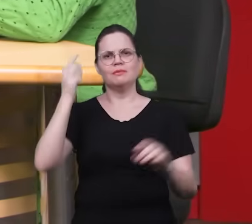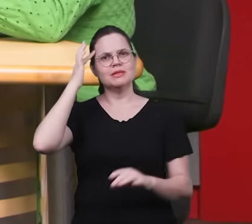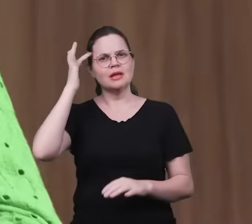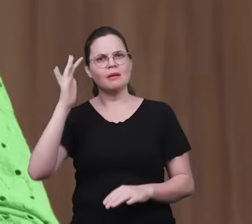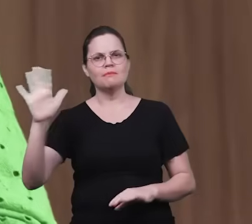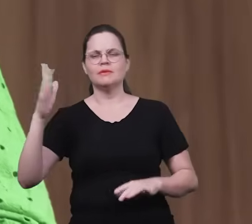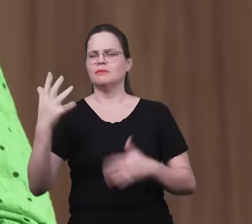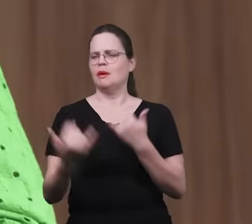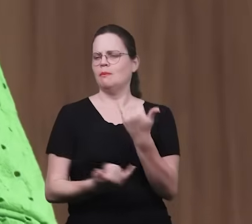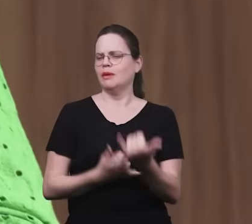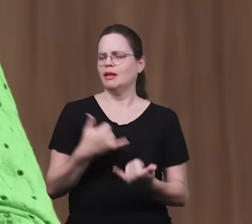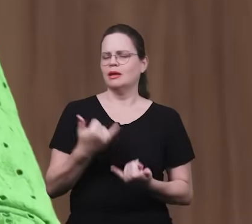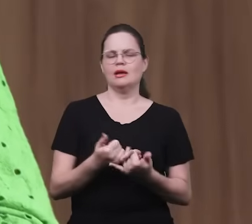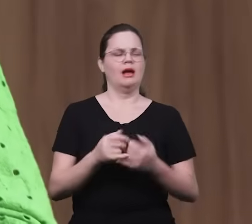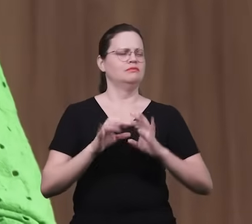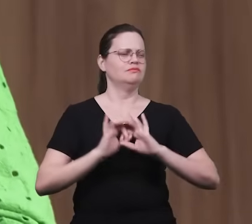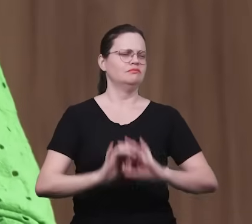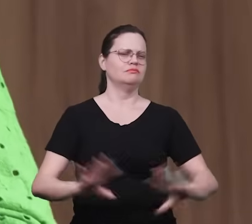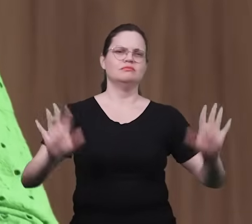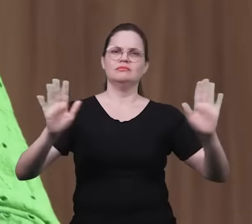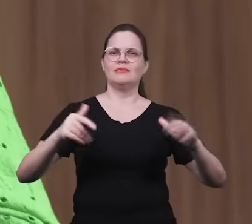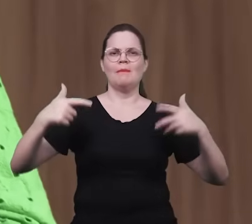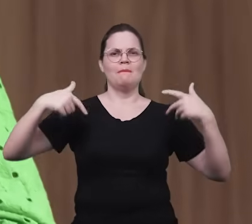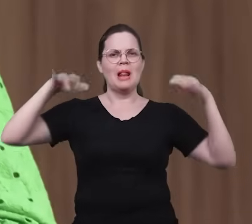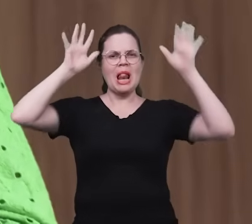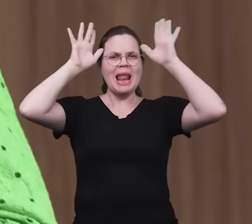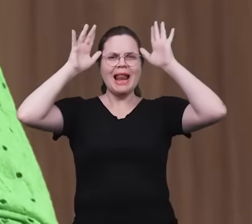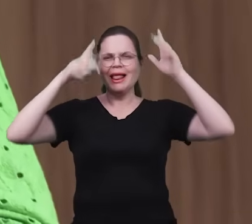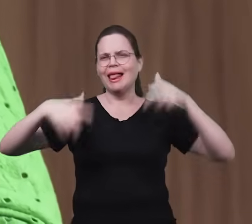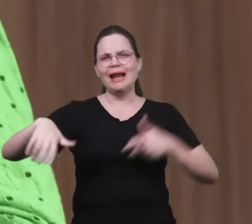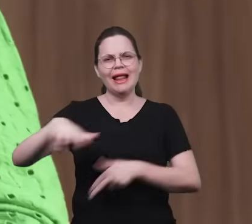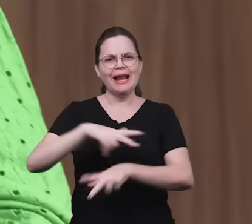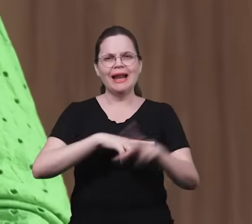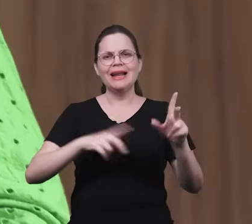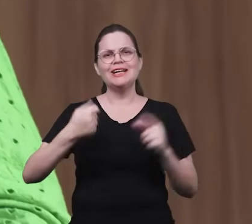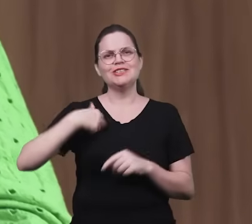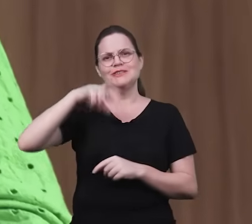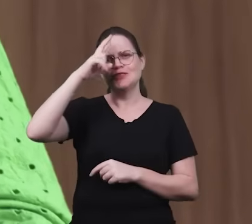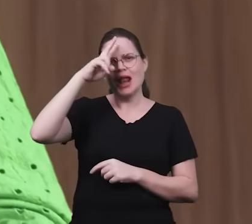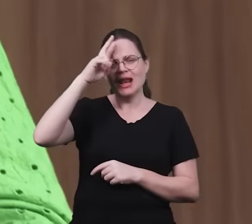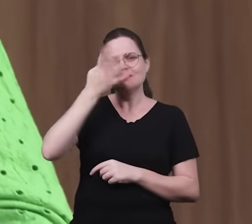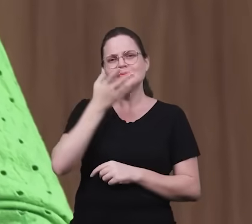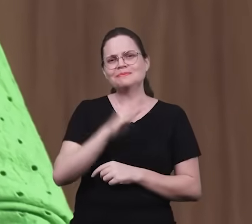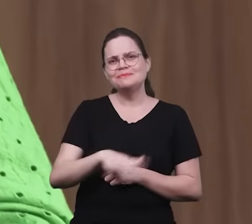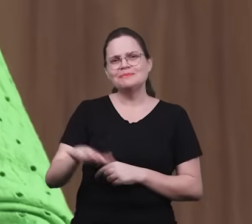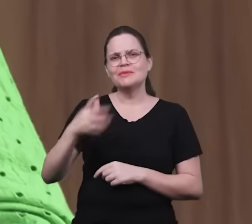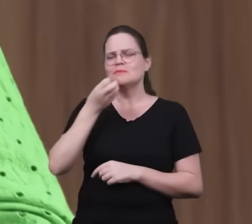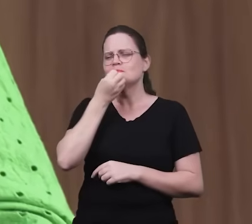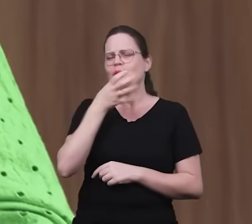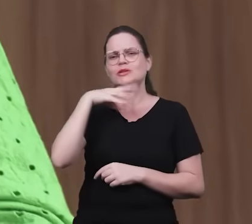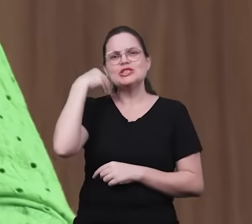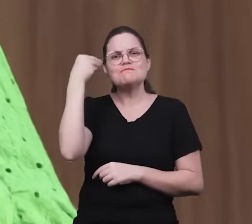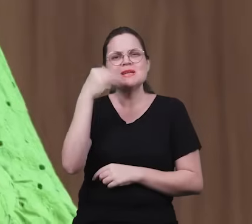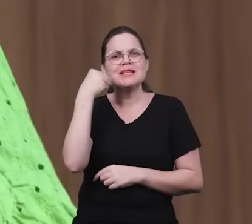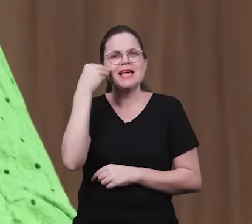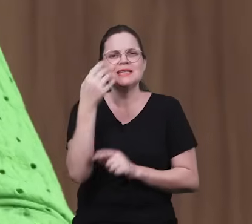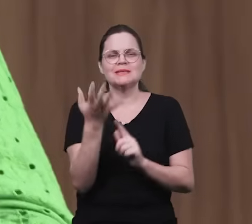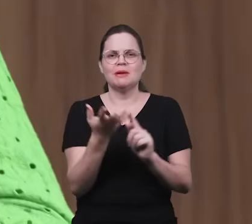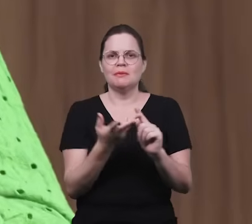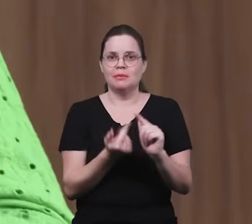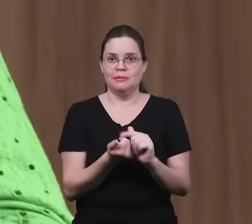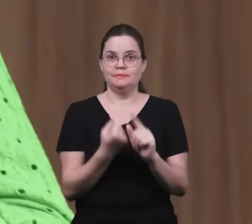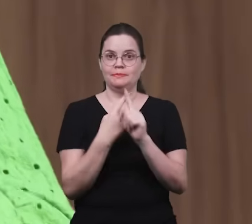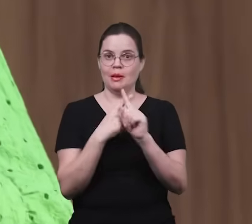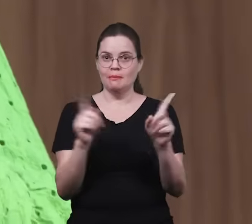ações para brincar, para explorar. Nós nos lembramos da nossa infância como um tempo de muita experiência, mas